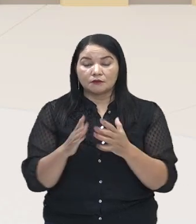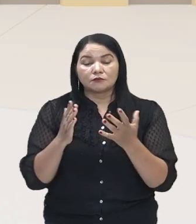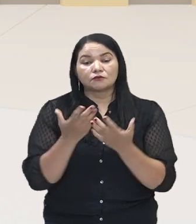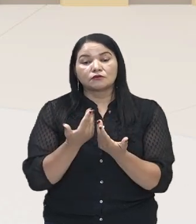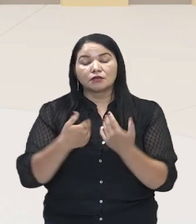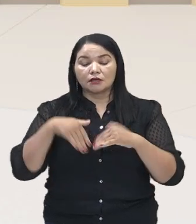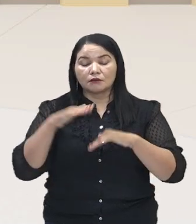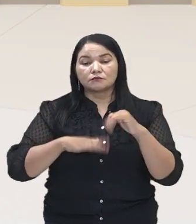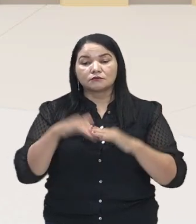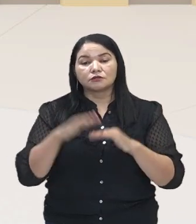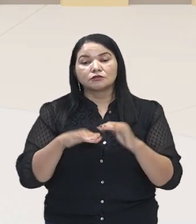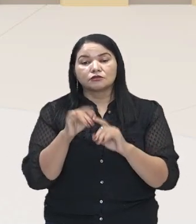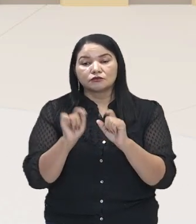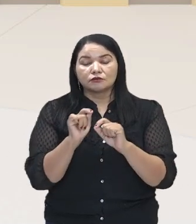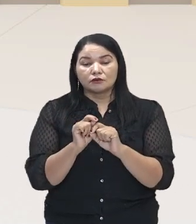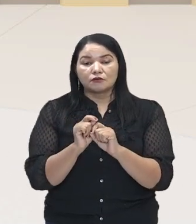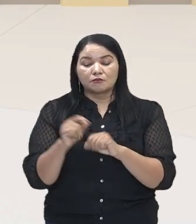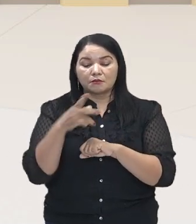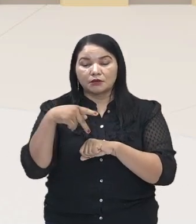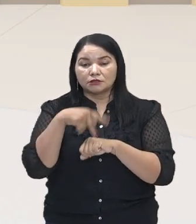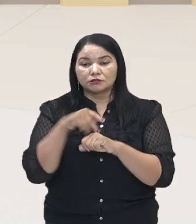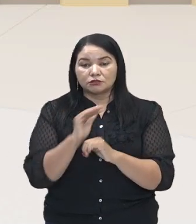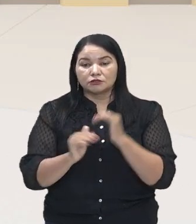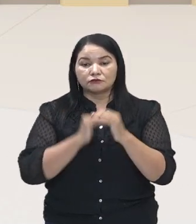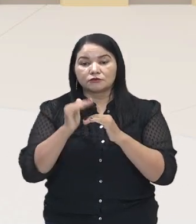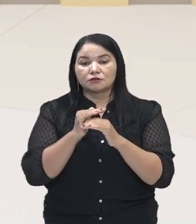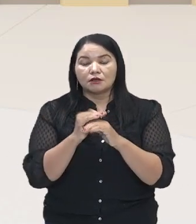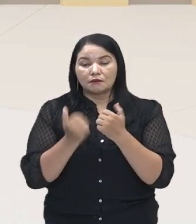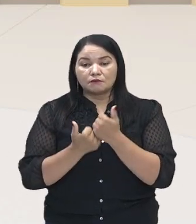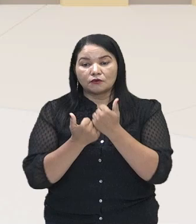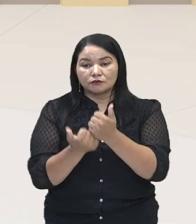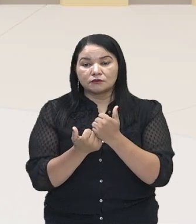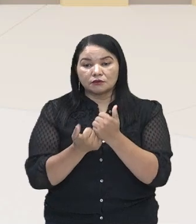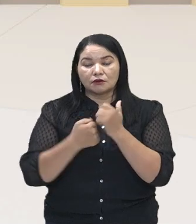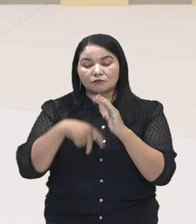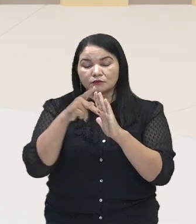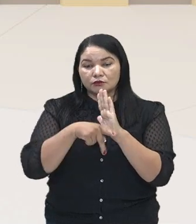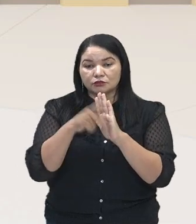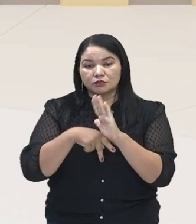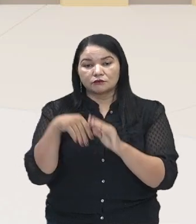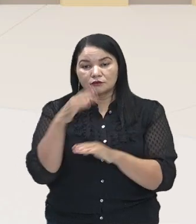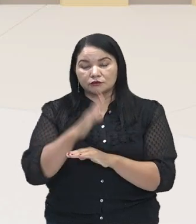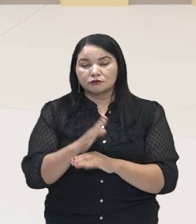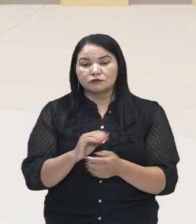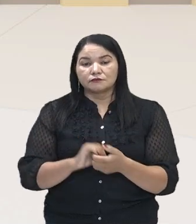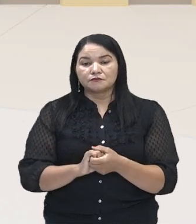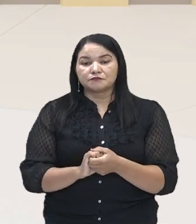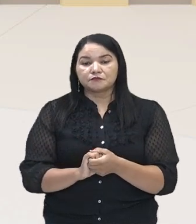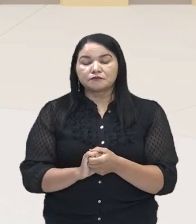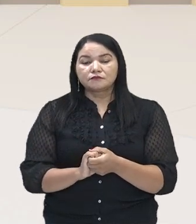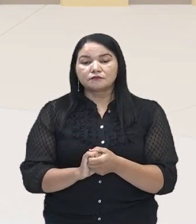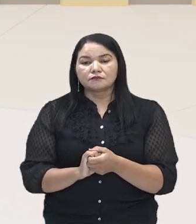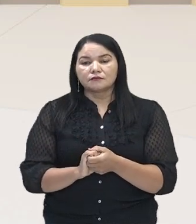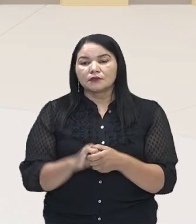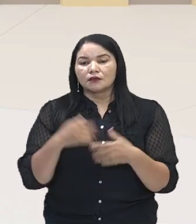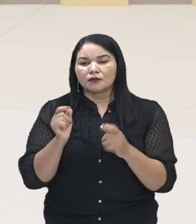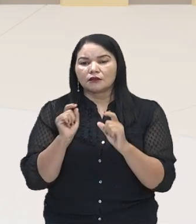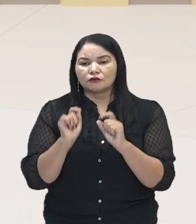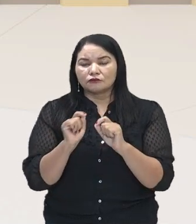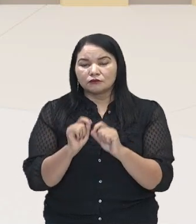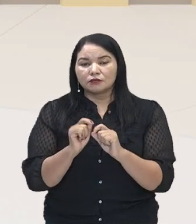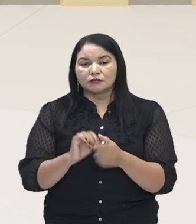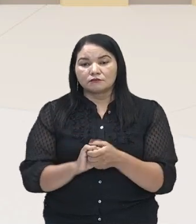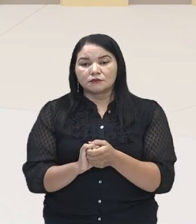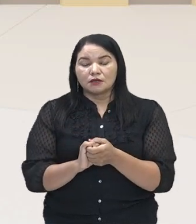em desenvolvimento, né? Apoiar os planos nacionais. Quando a gente fala de capacitação, nada mais é do que